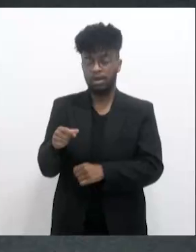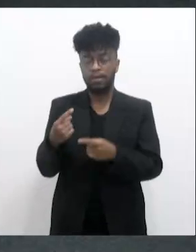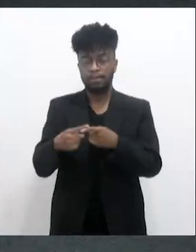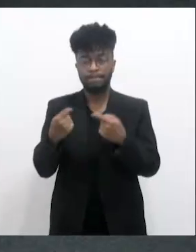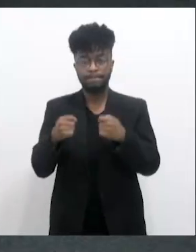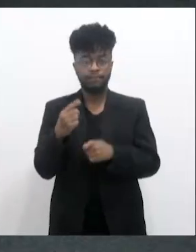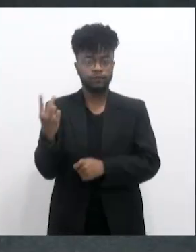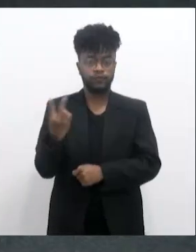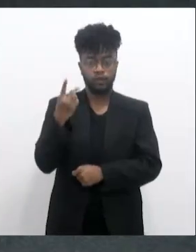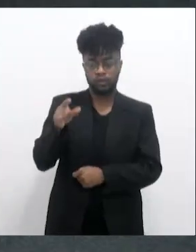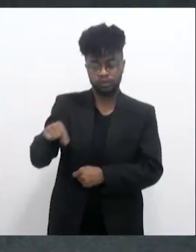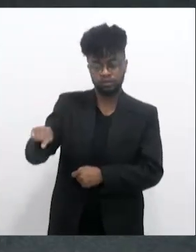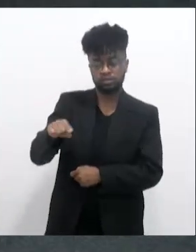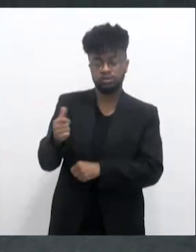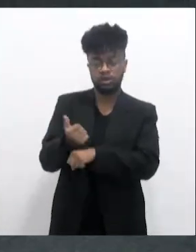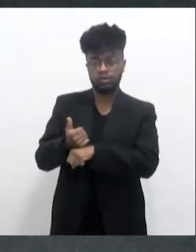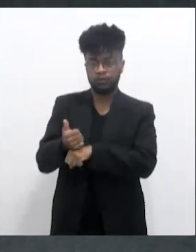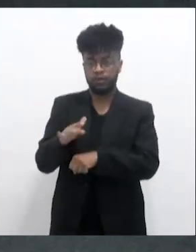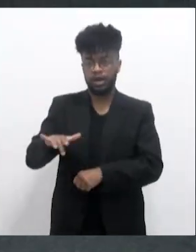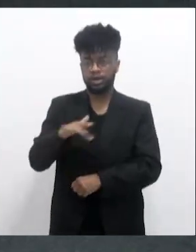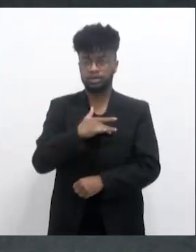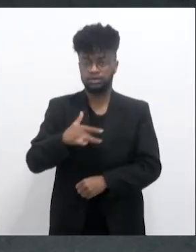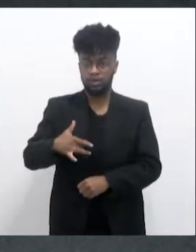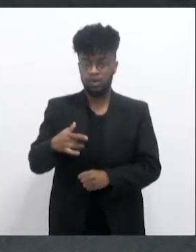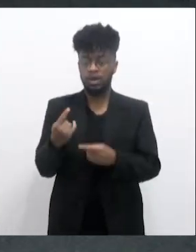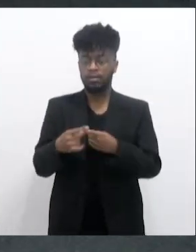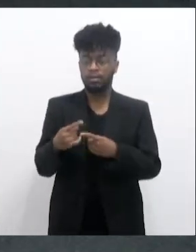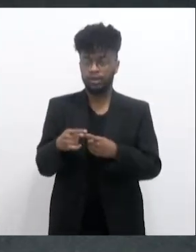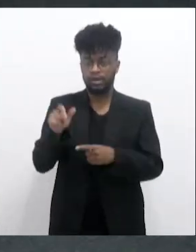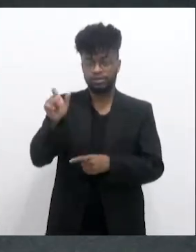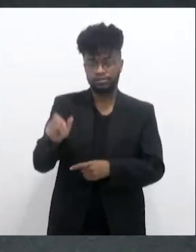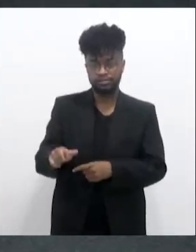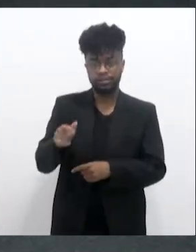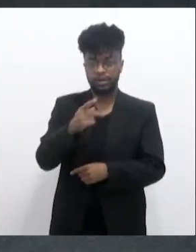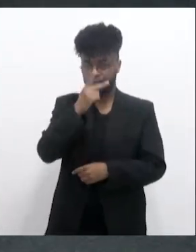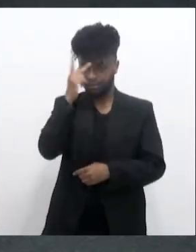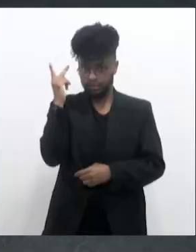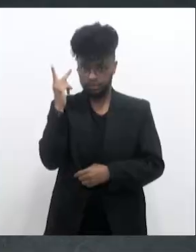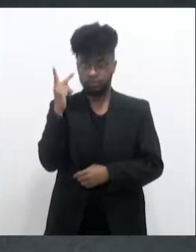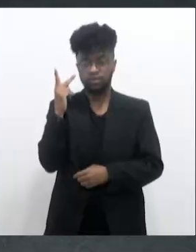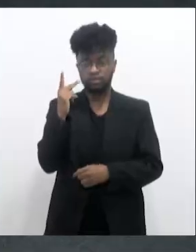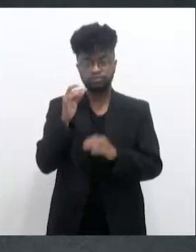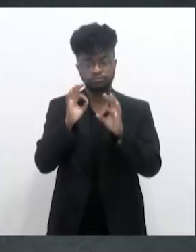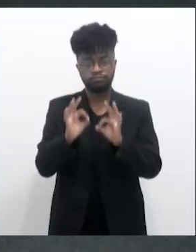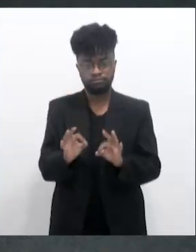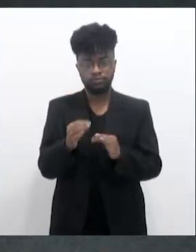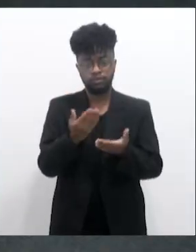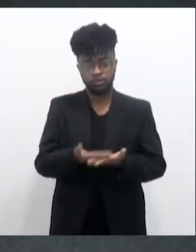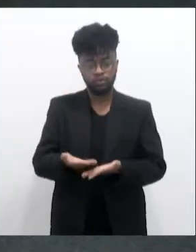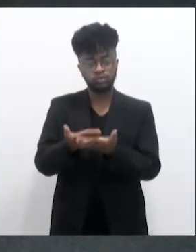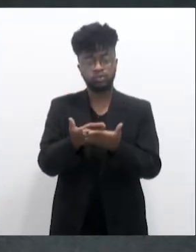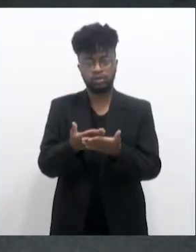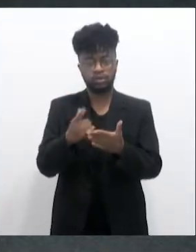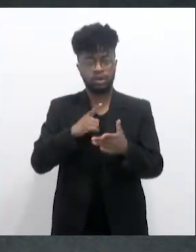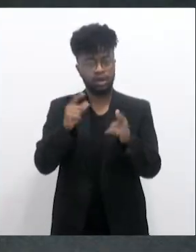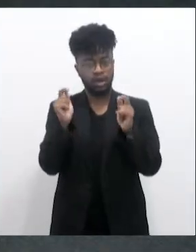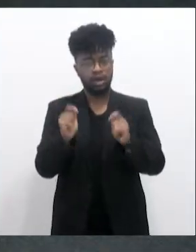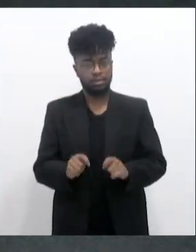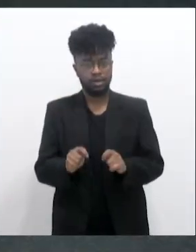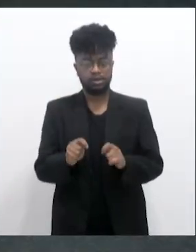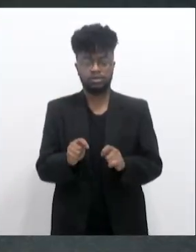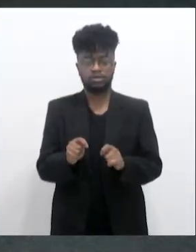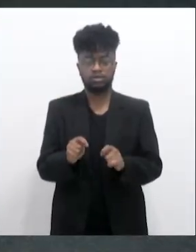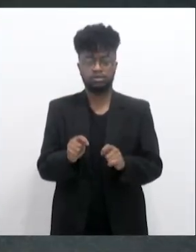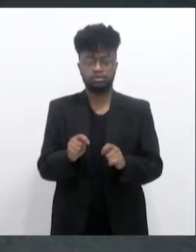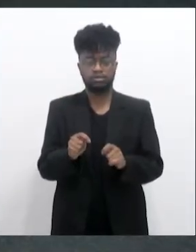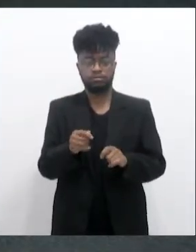que valorizar os profissionais de saúde, porque são pessoas que são completamente estudadas e capacitadas então